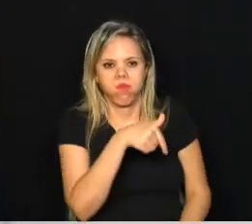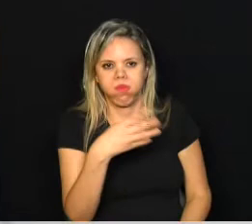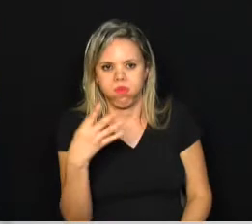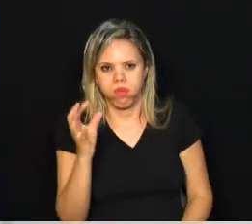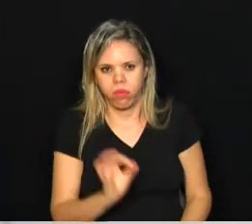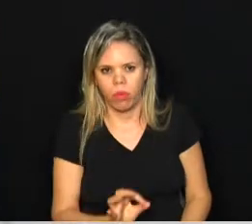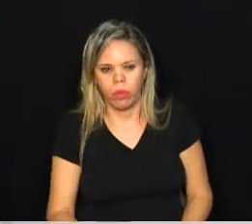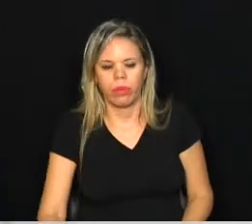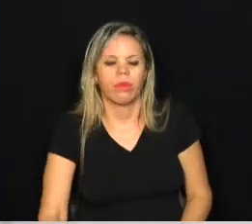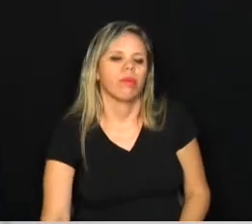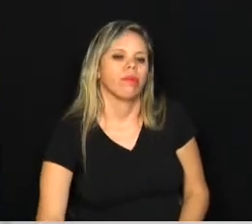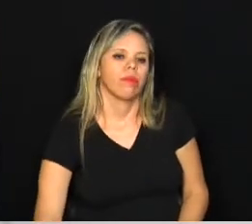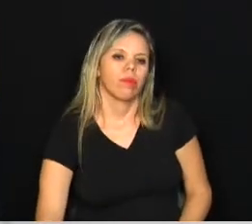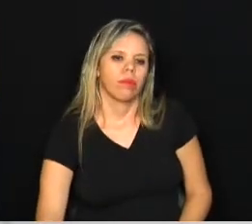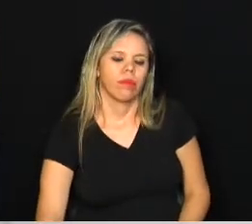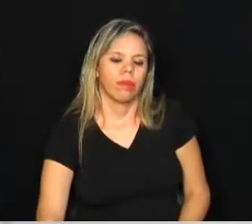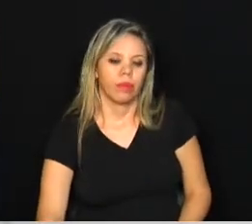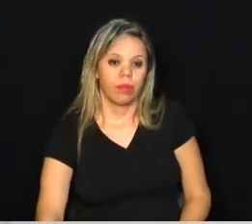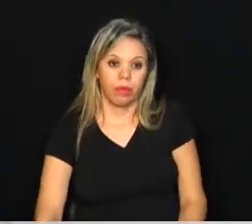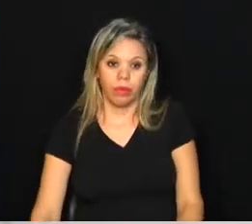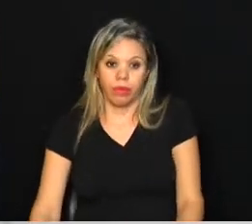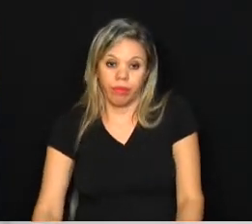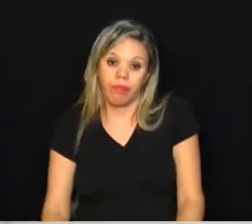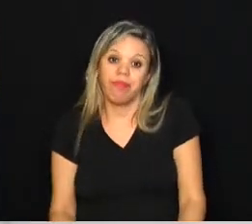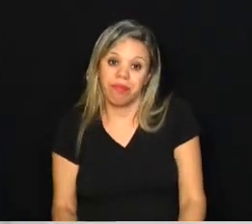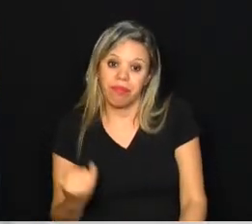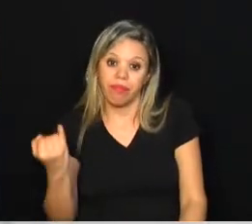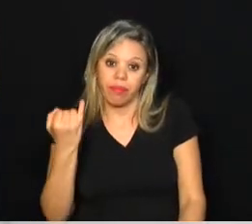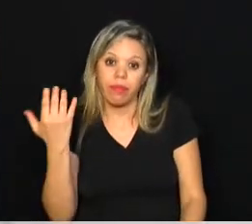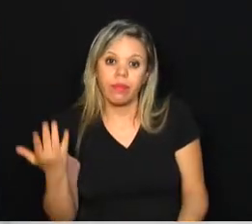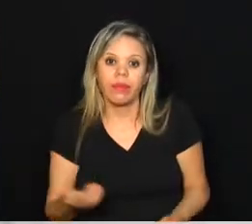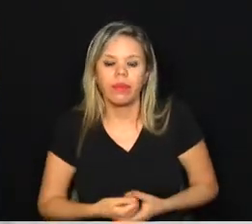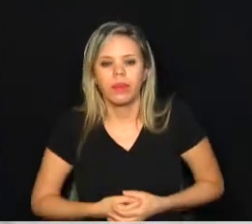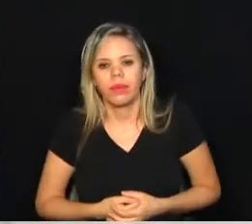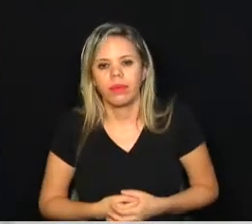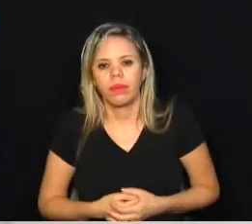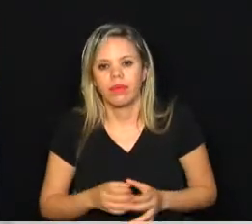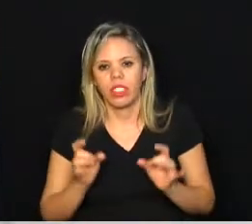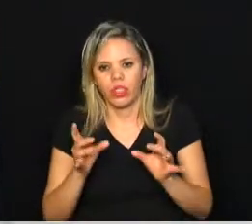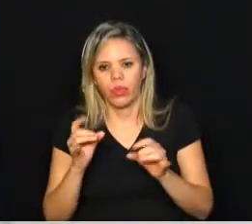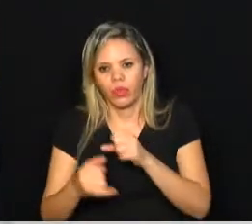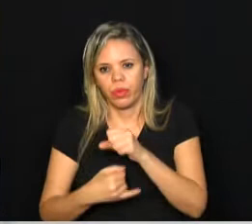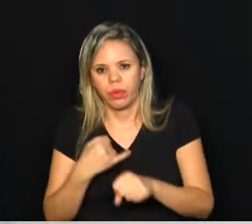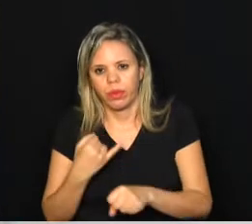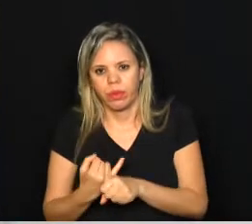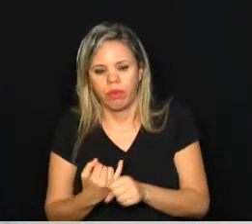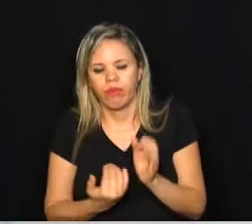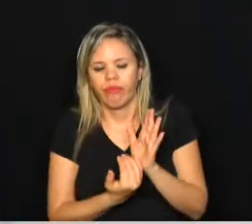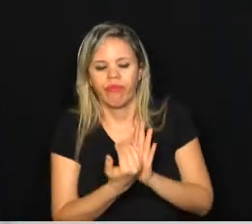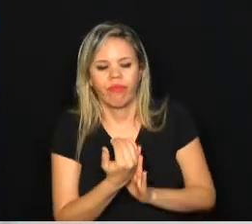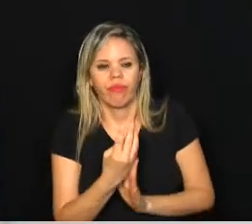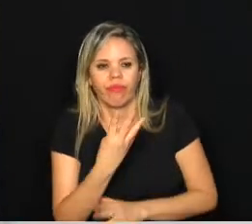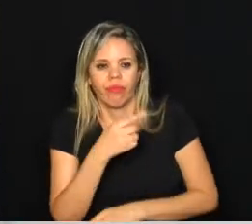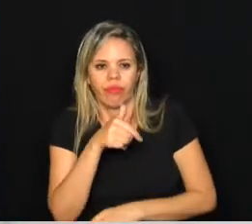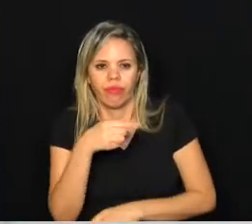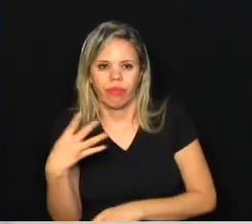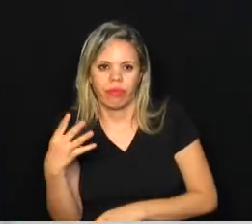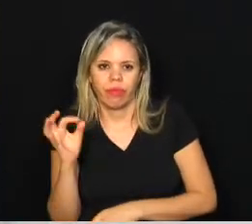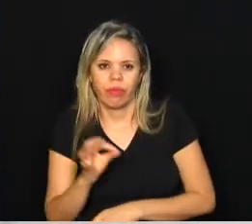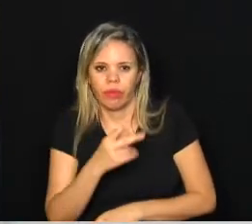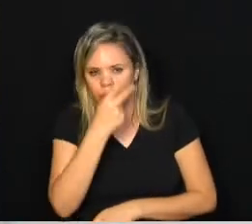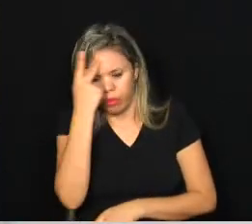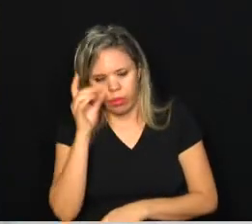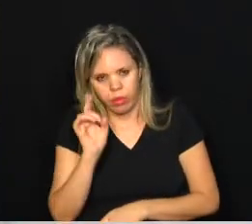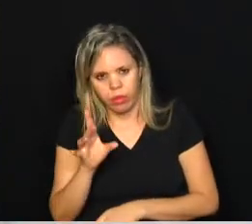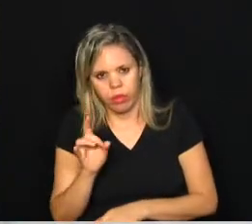74%. Então, não é qualquer coisa. Mas as vendas online cresceram 74% porque as pessoas só